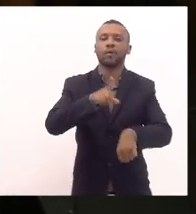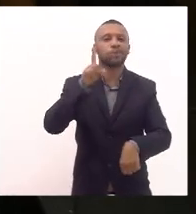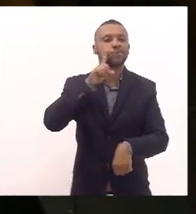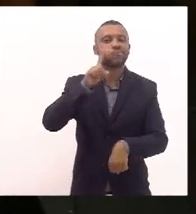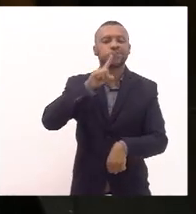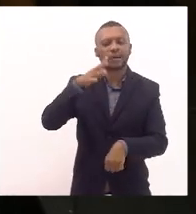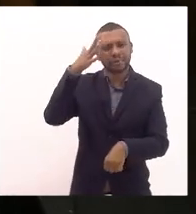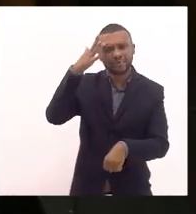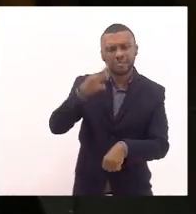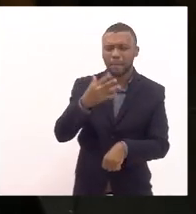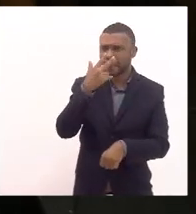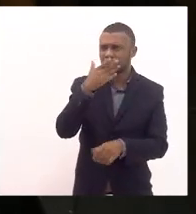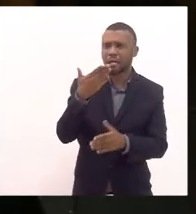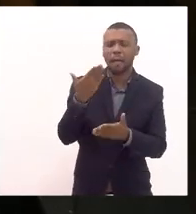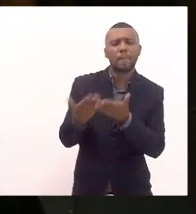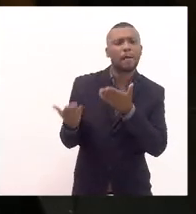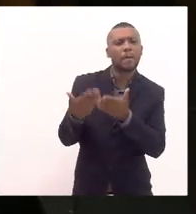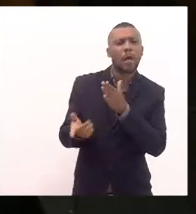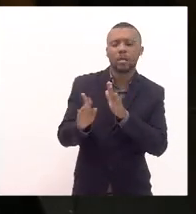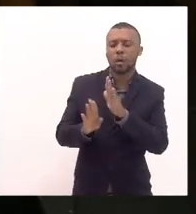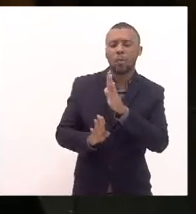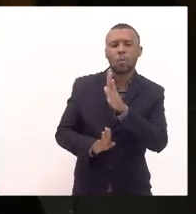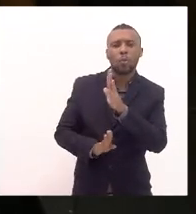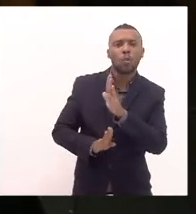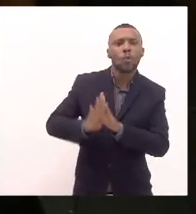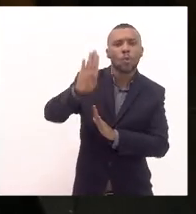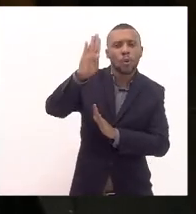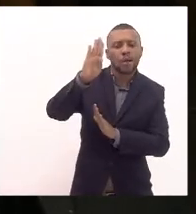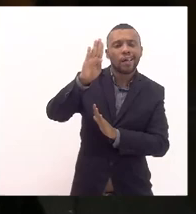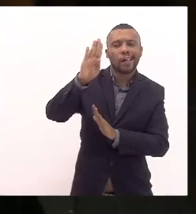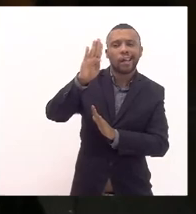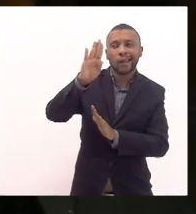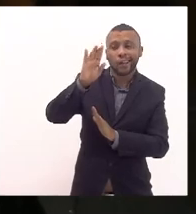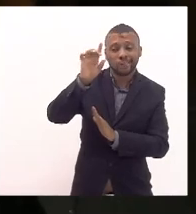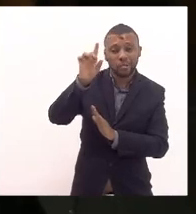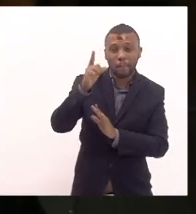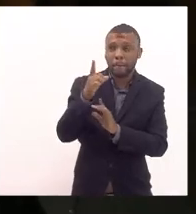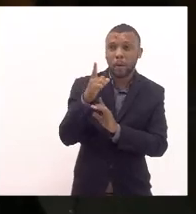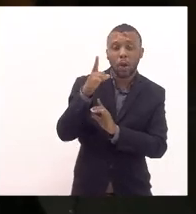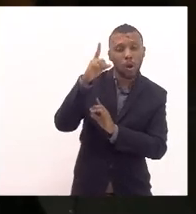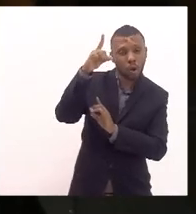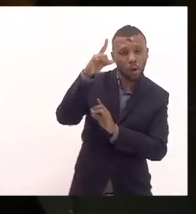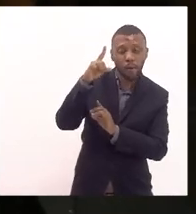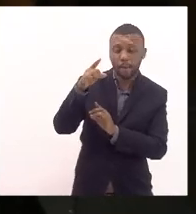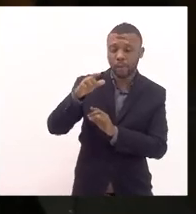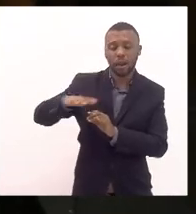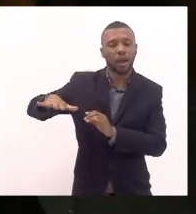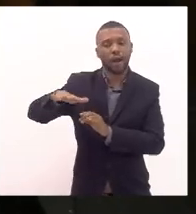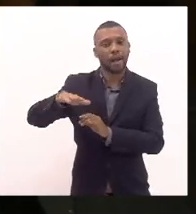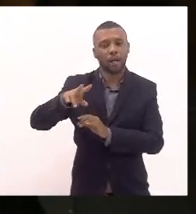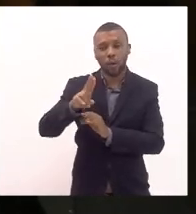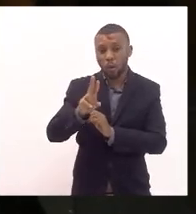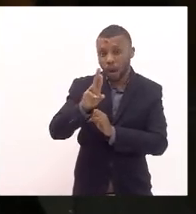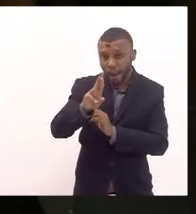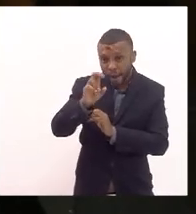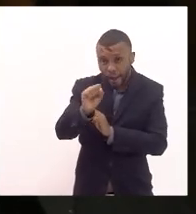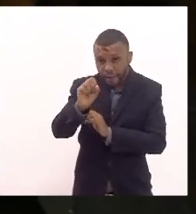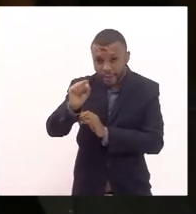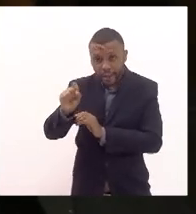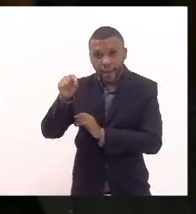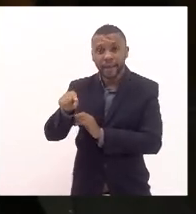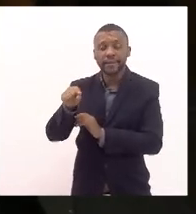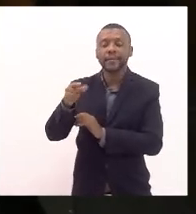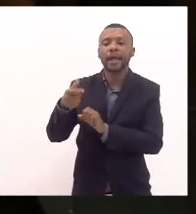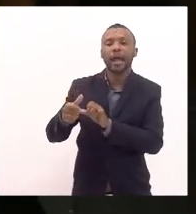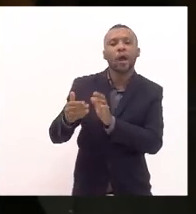interpretaram que estavam perdendo a corrida espacial para o bloco soviético o e desencadear um